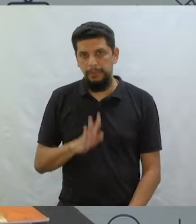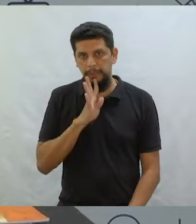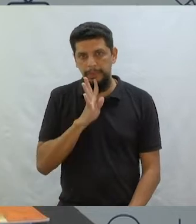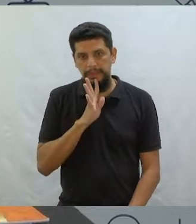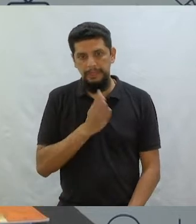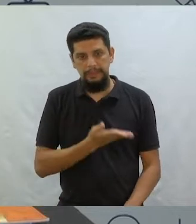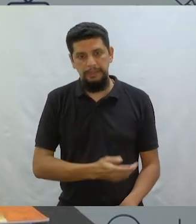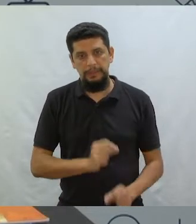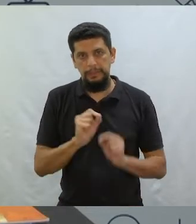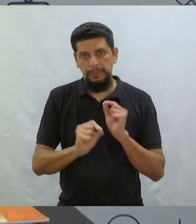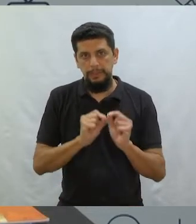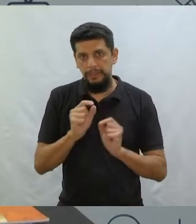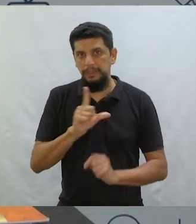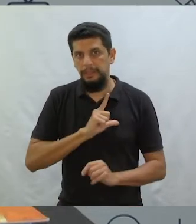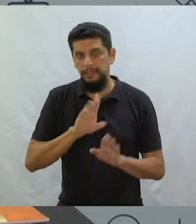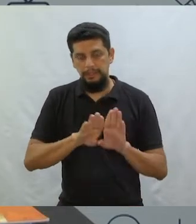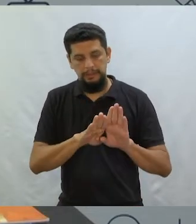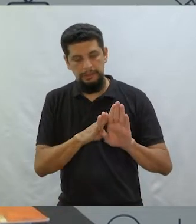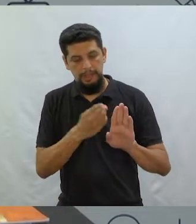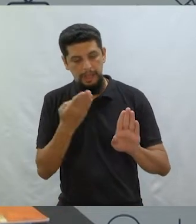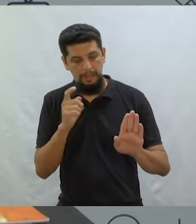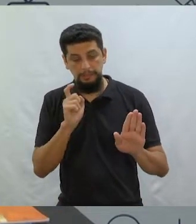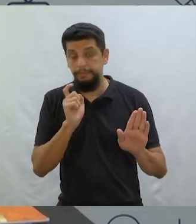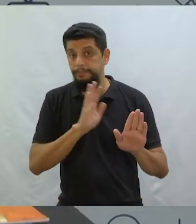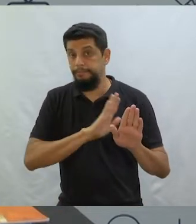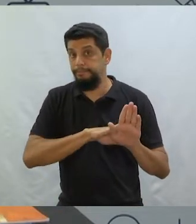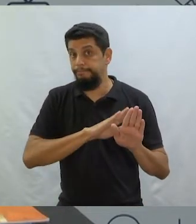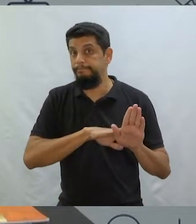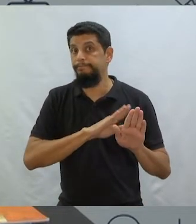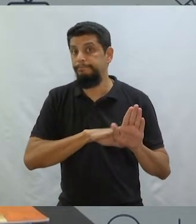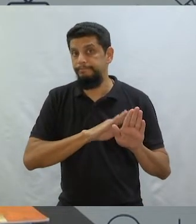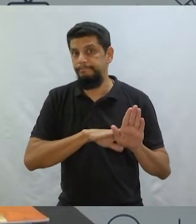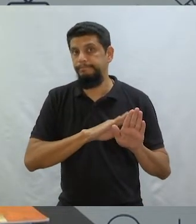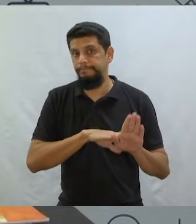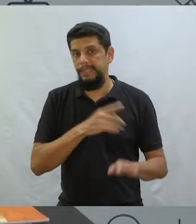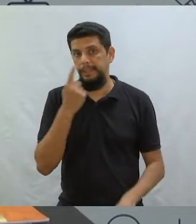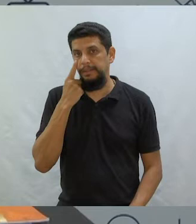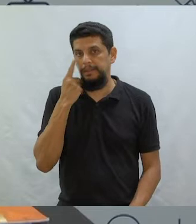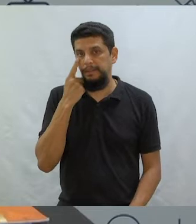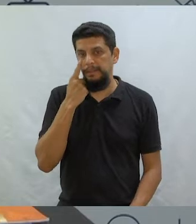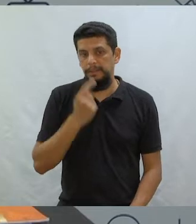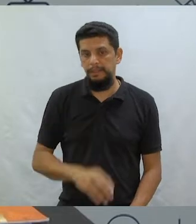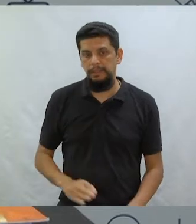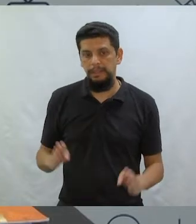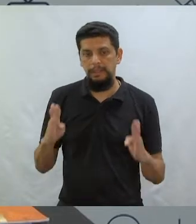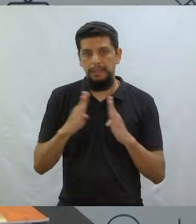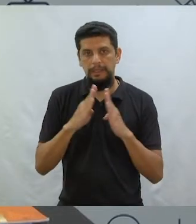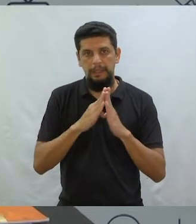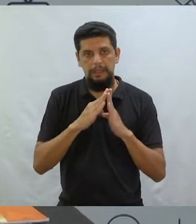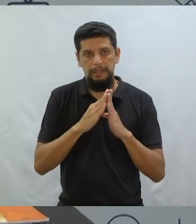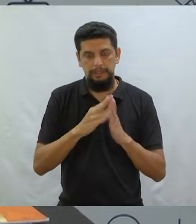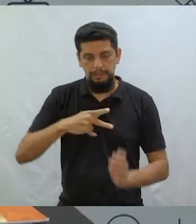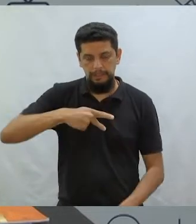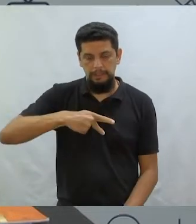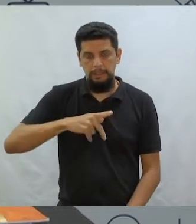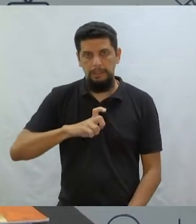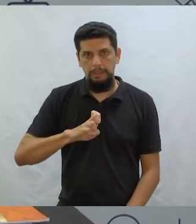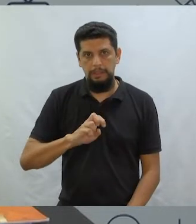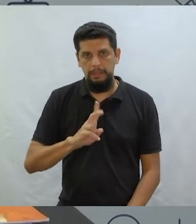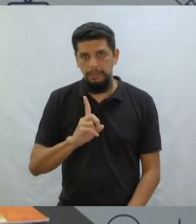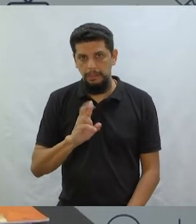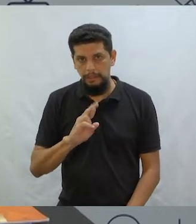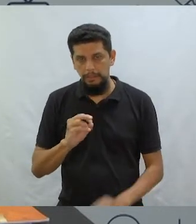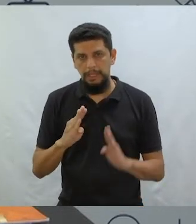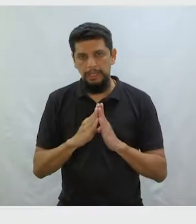conhecer o que é que tem atrás da porta Olha lá a casa do Pedrinho era uma casa